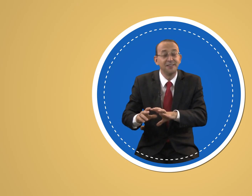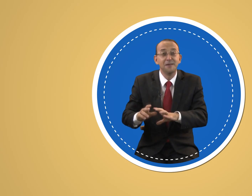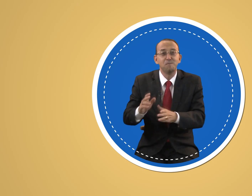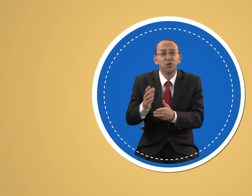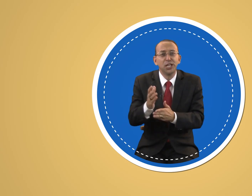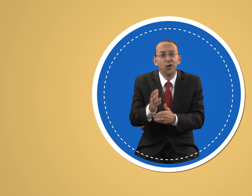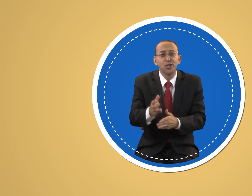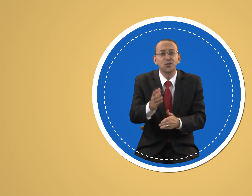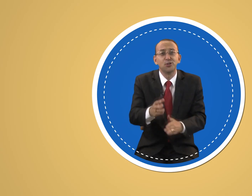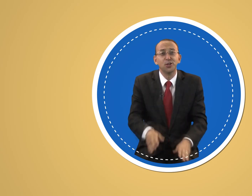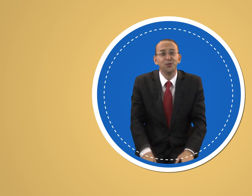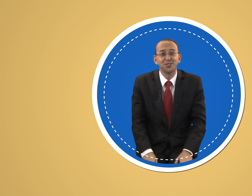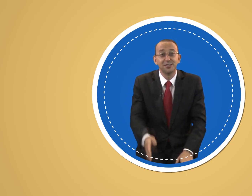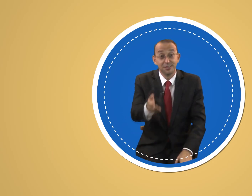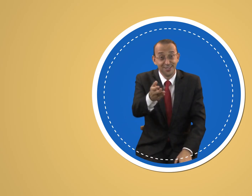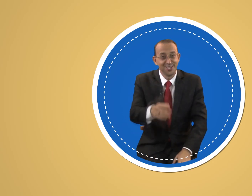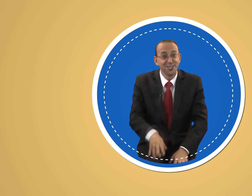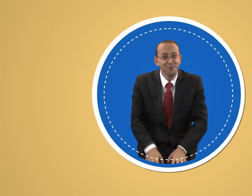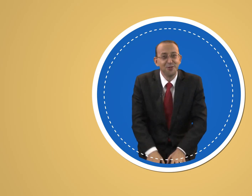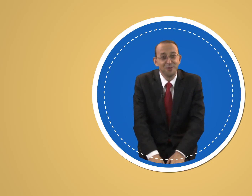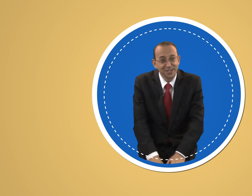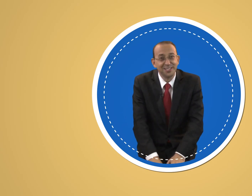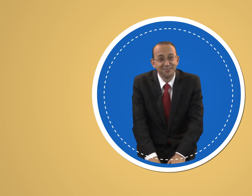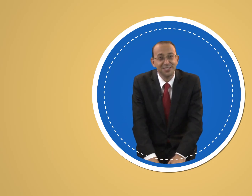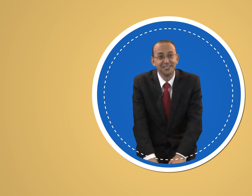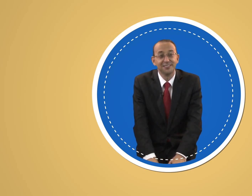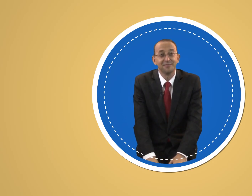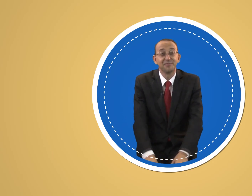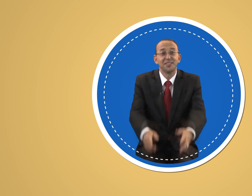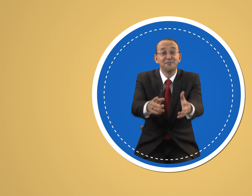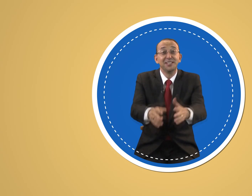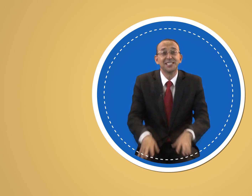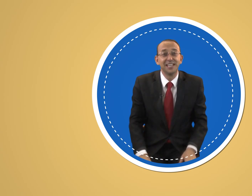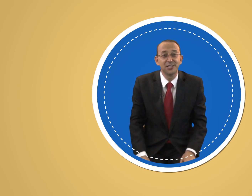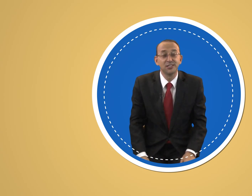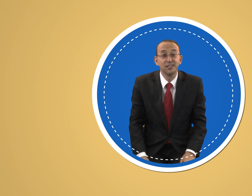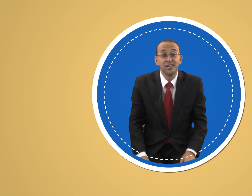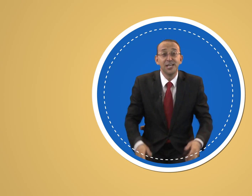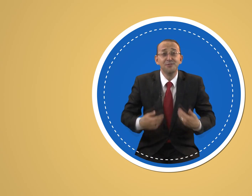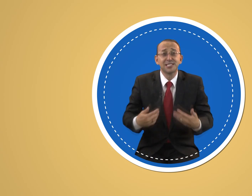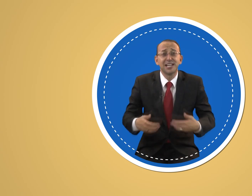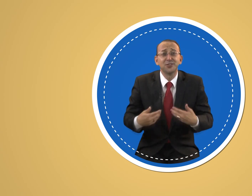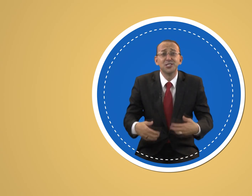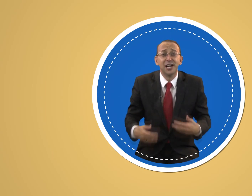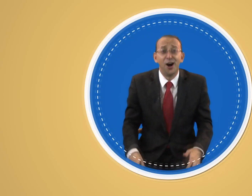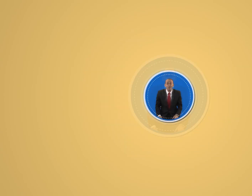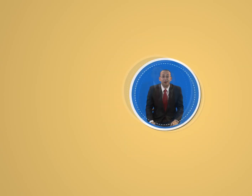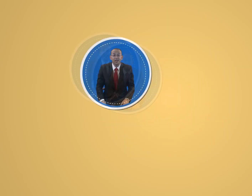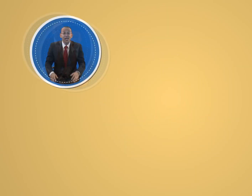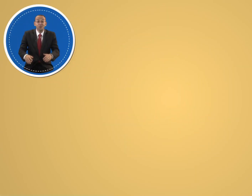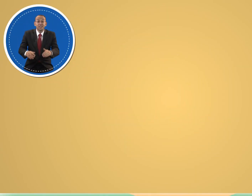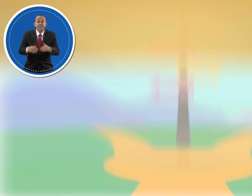acompanhar poderosos conteúdos que eu vou compartilhar com você Felicidade é um estado de